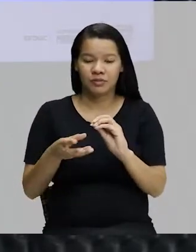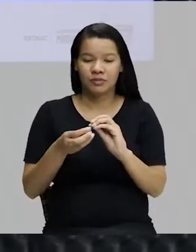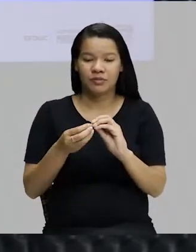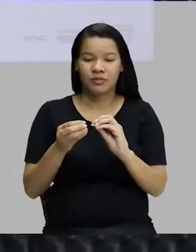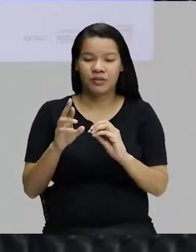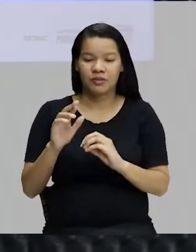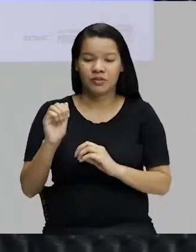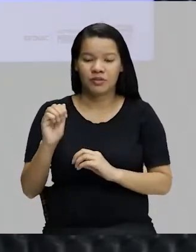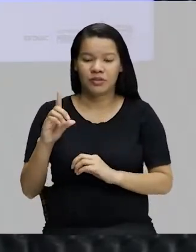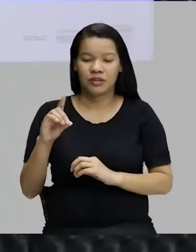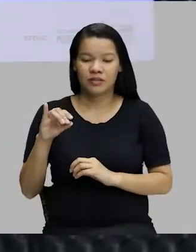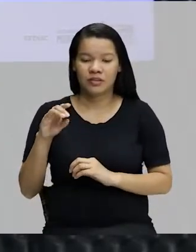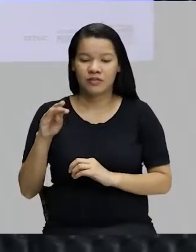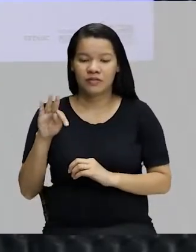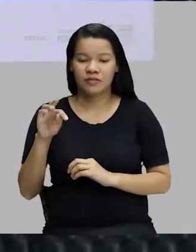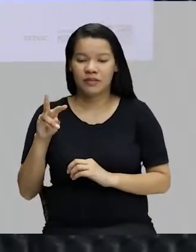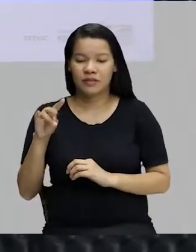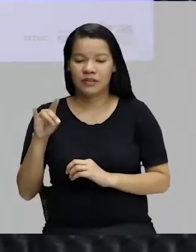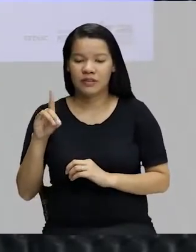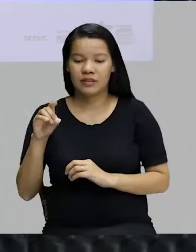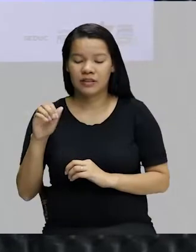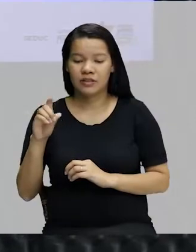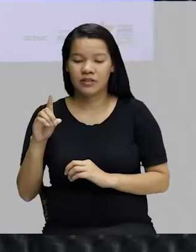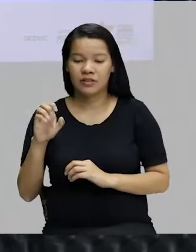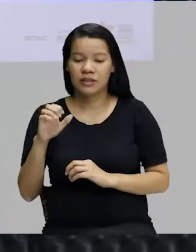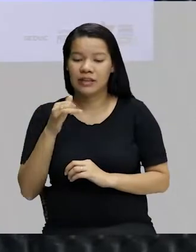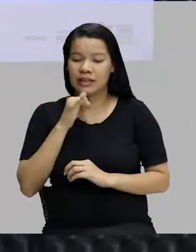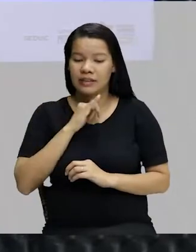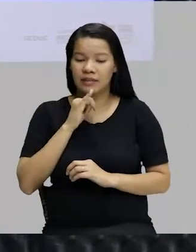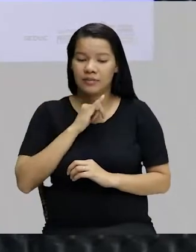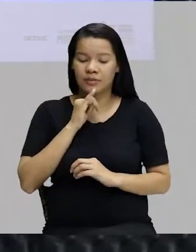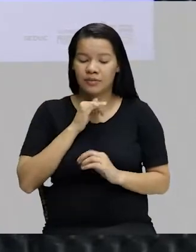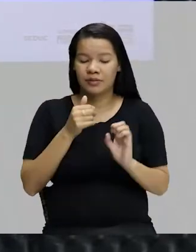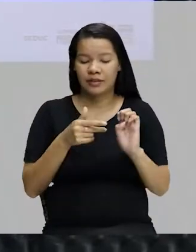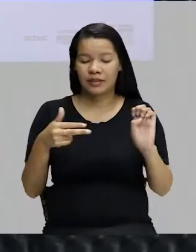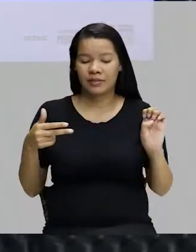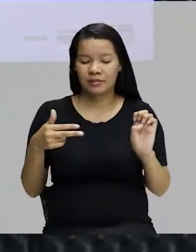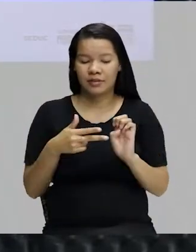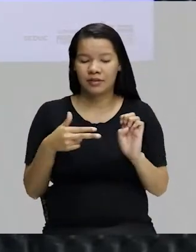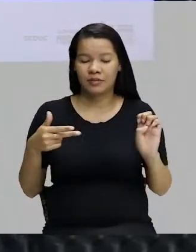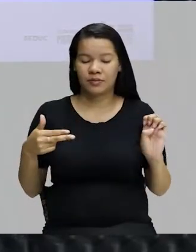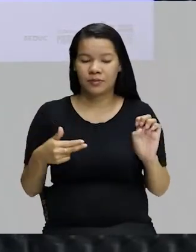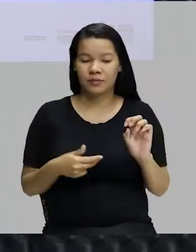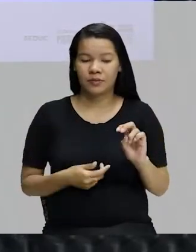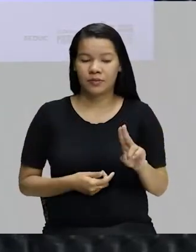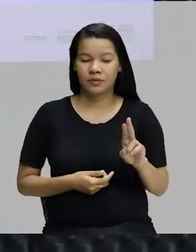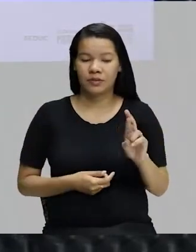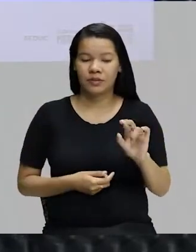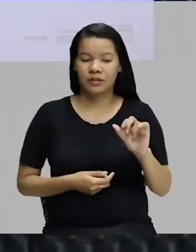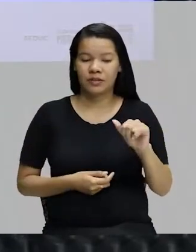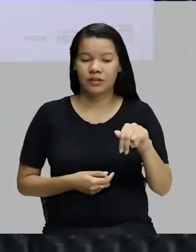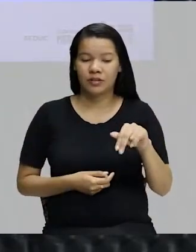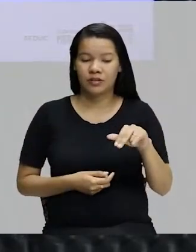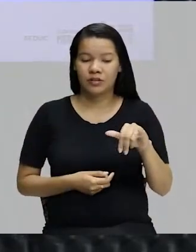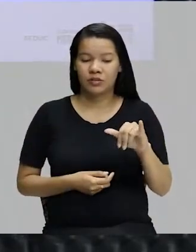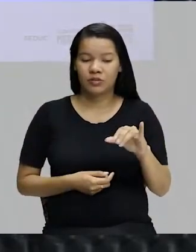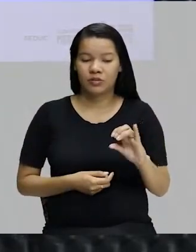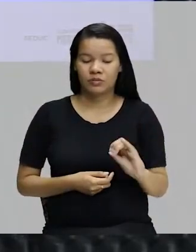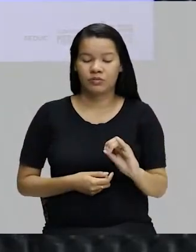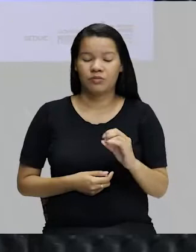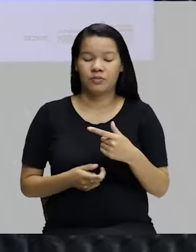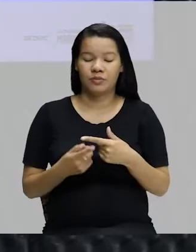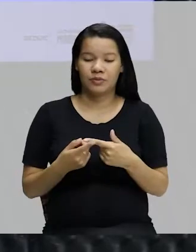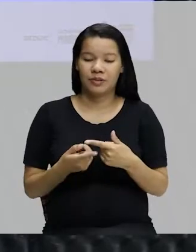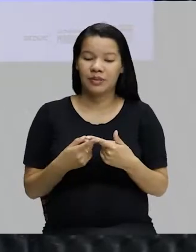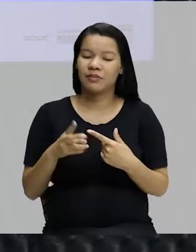o elemento urânio, ele emite radiação. E por que o urânio vai emitir radiação? Porque o seu átomo ele é